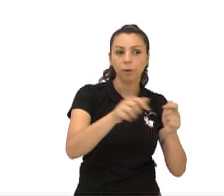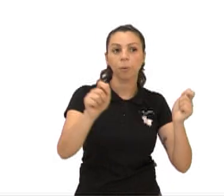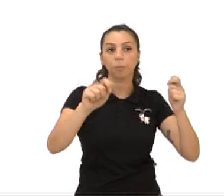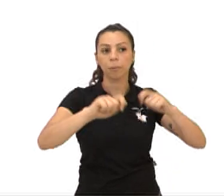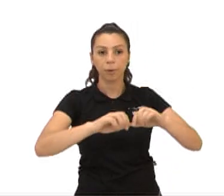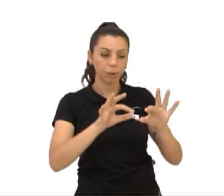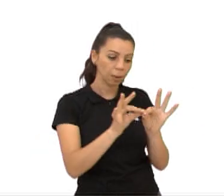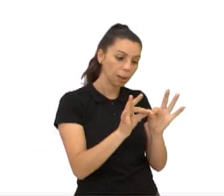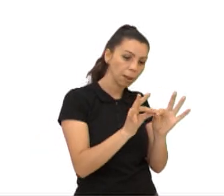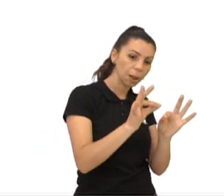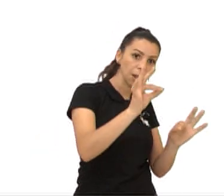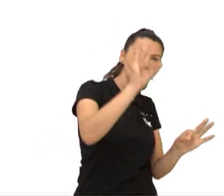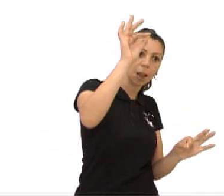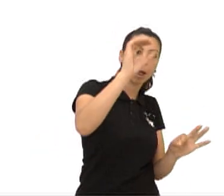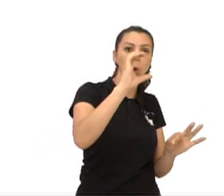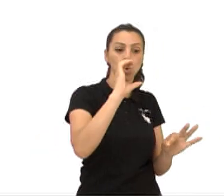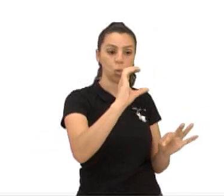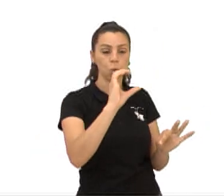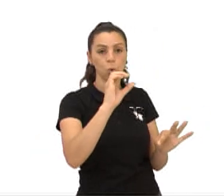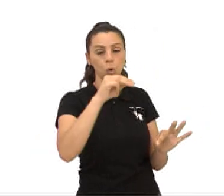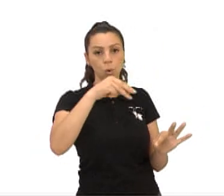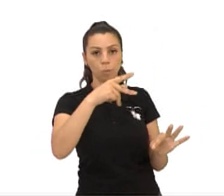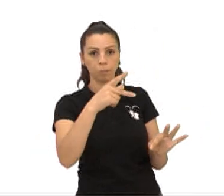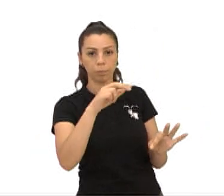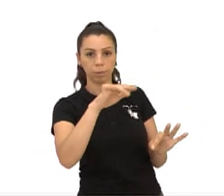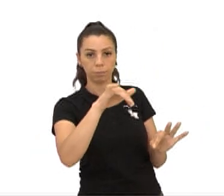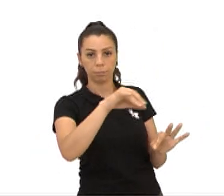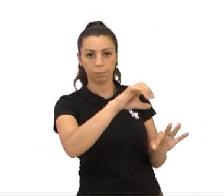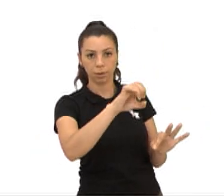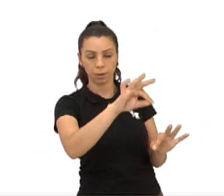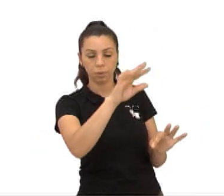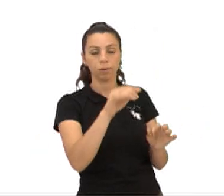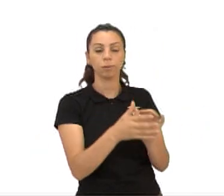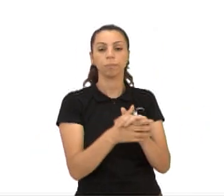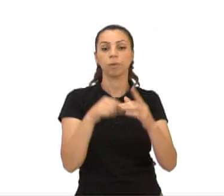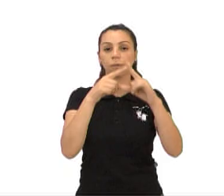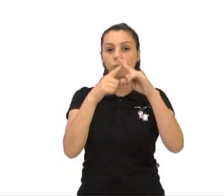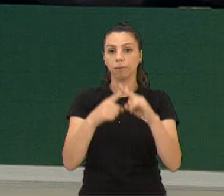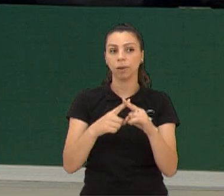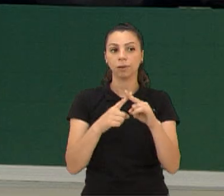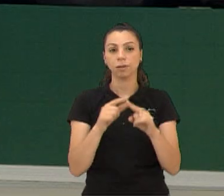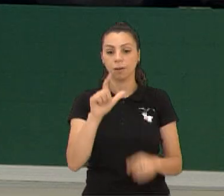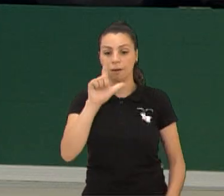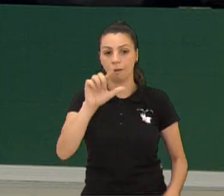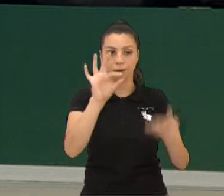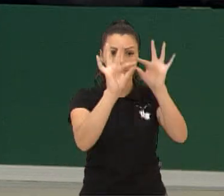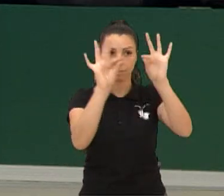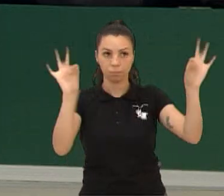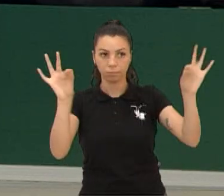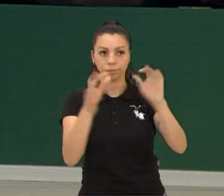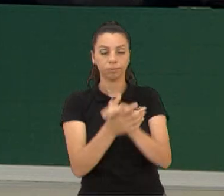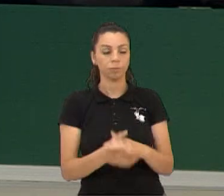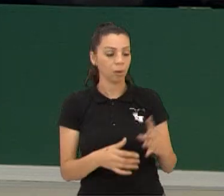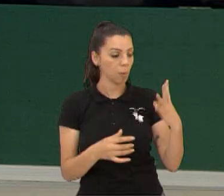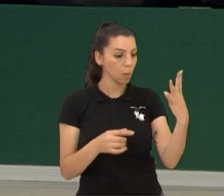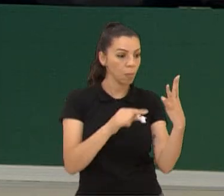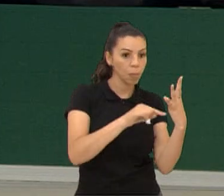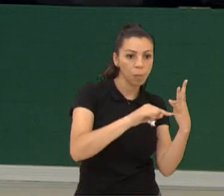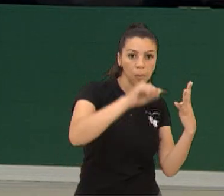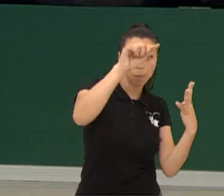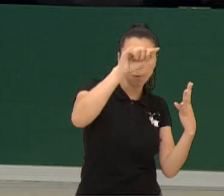lado mais comprido, comprimento vezes a largura. Então, 4 vezes 3,